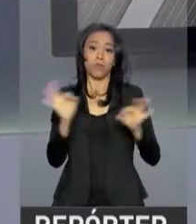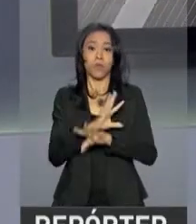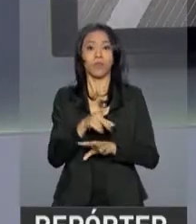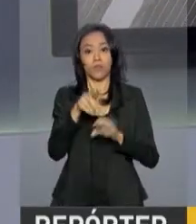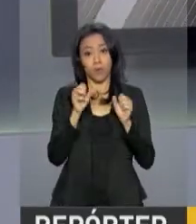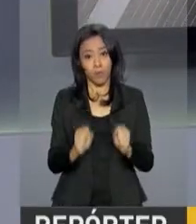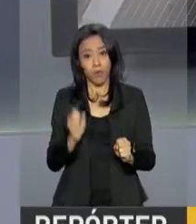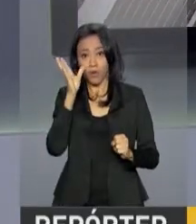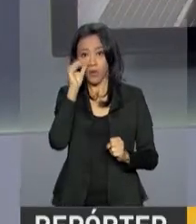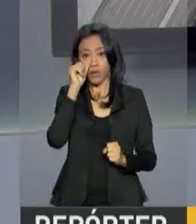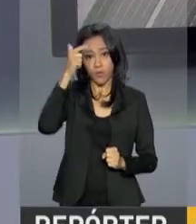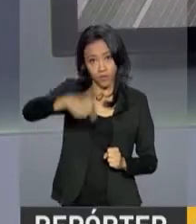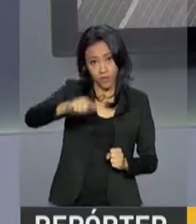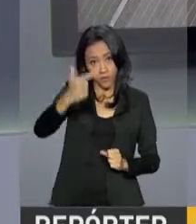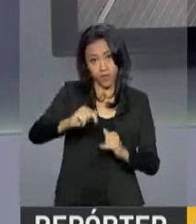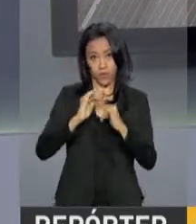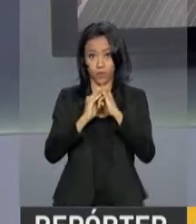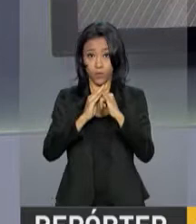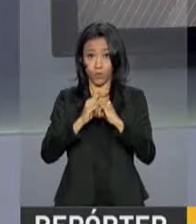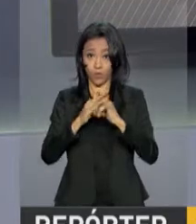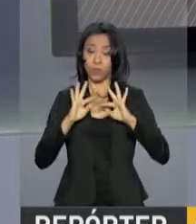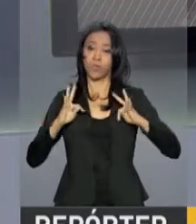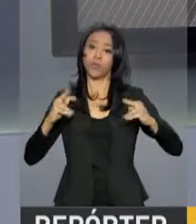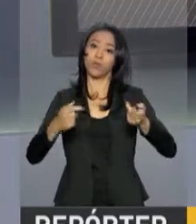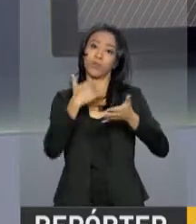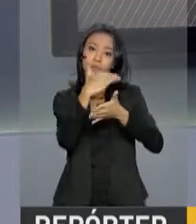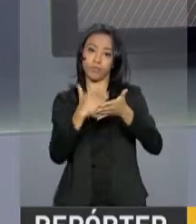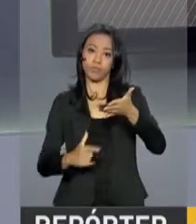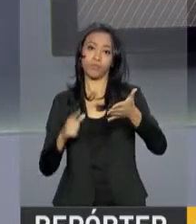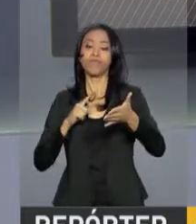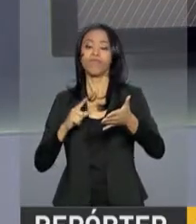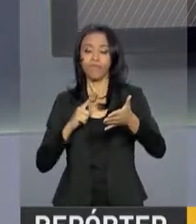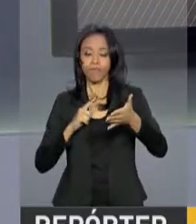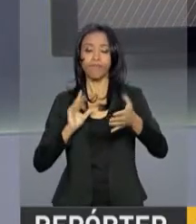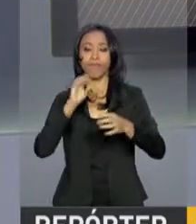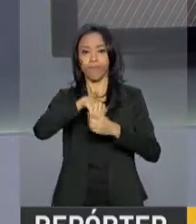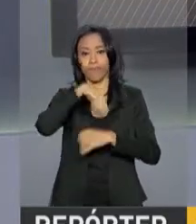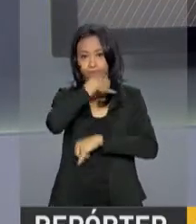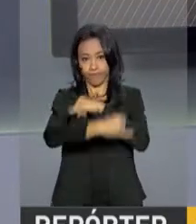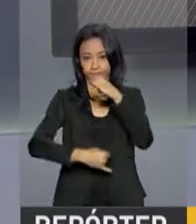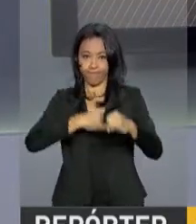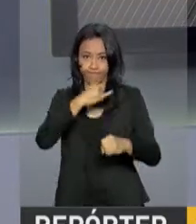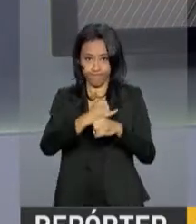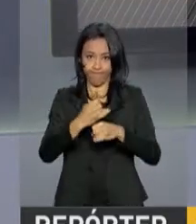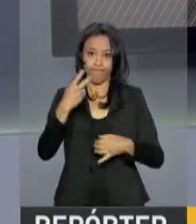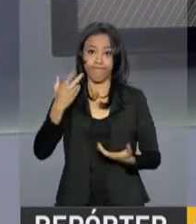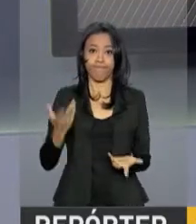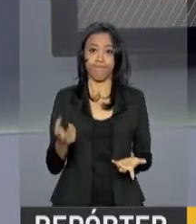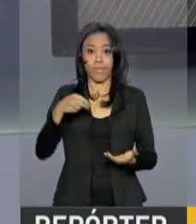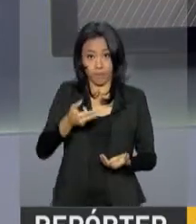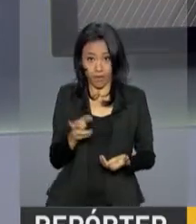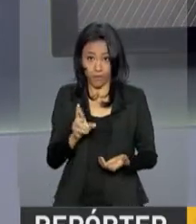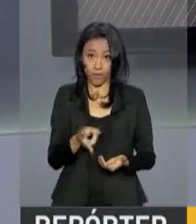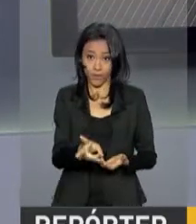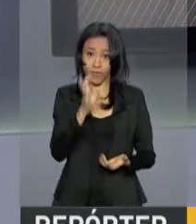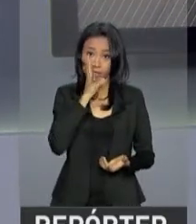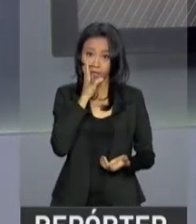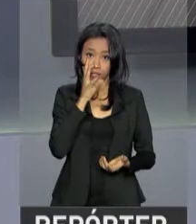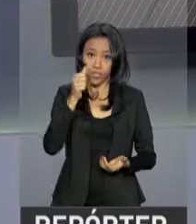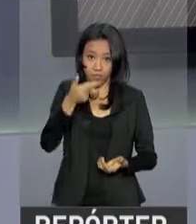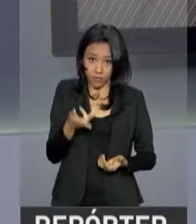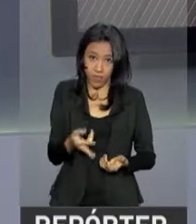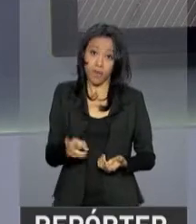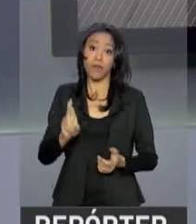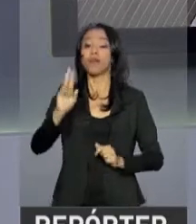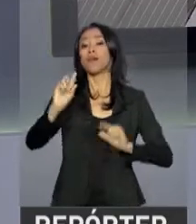você pode rever as reportagens no youtube e toda a nossa programação também está na página da nbr na internet continue com a gente